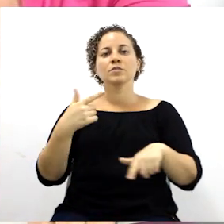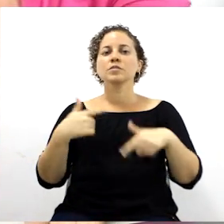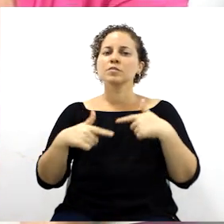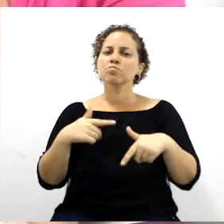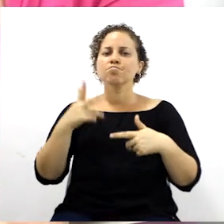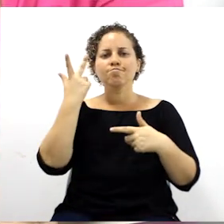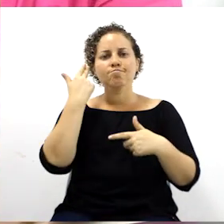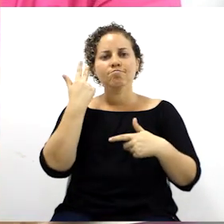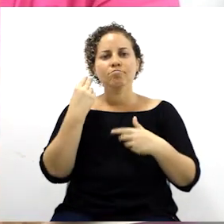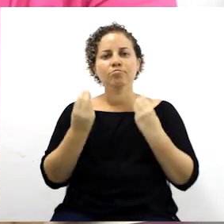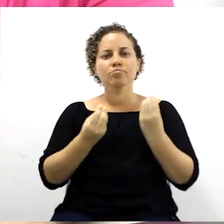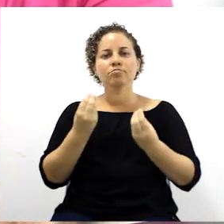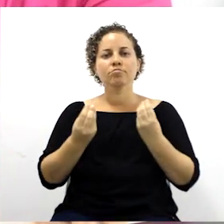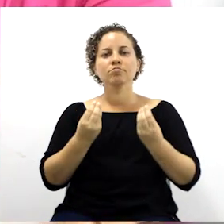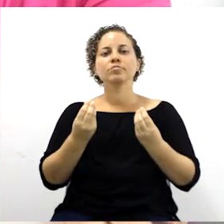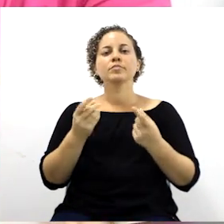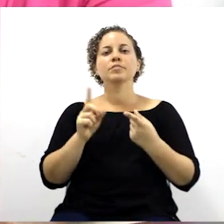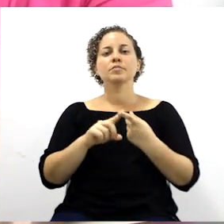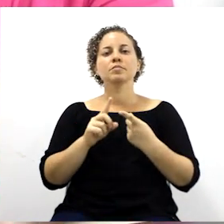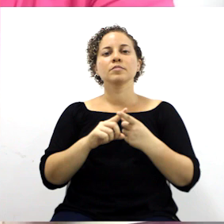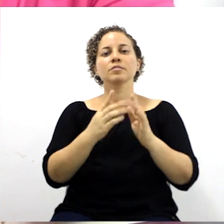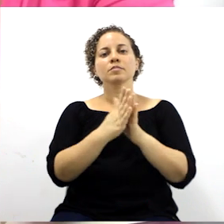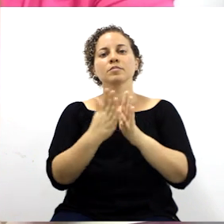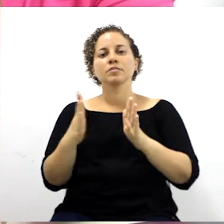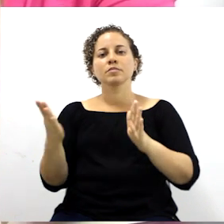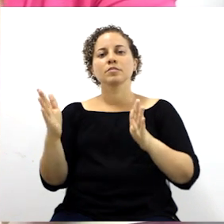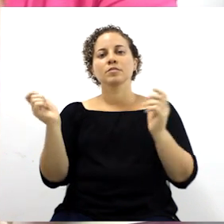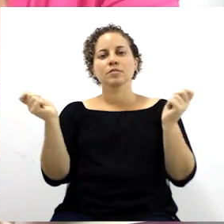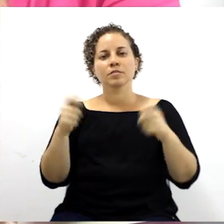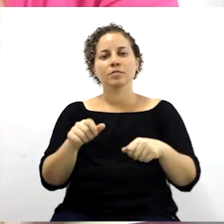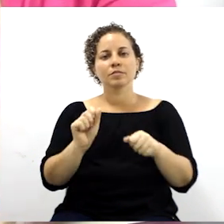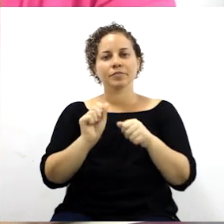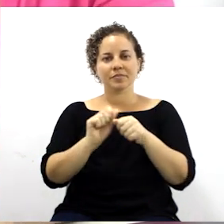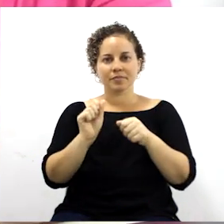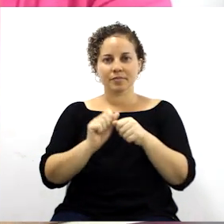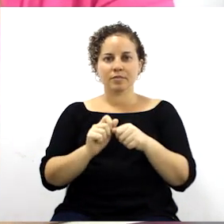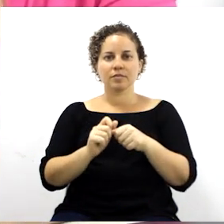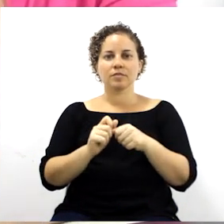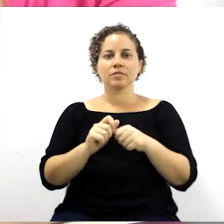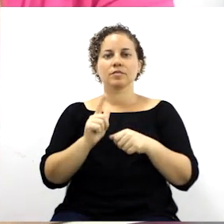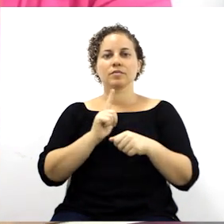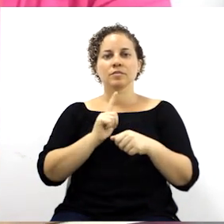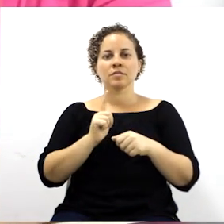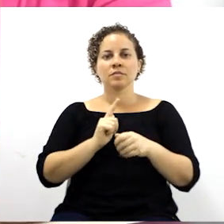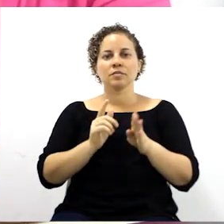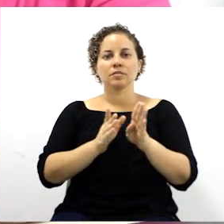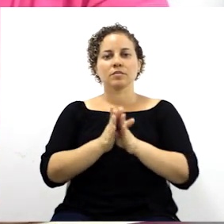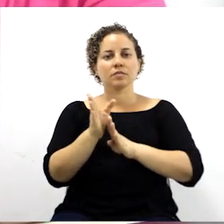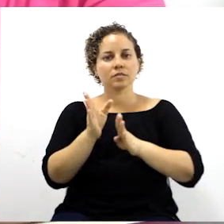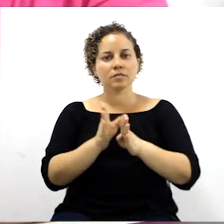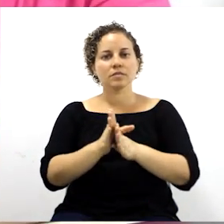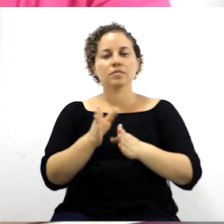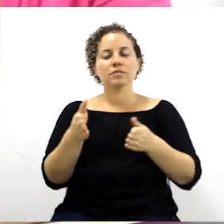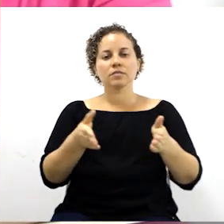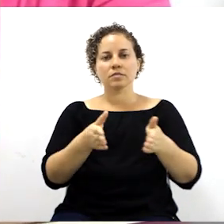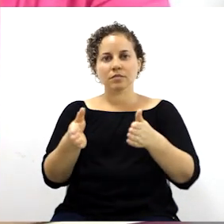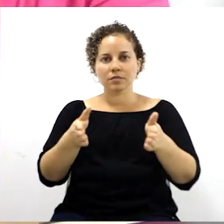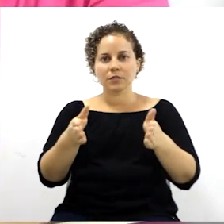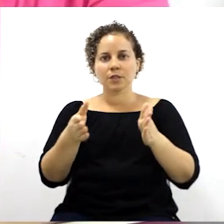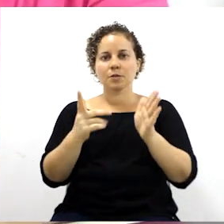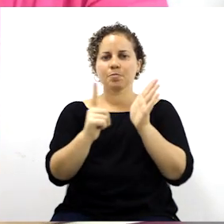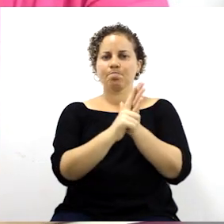são comuns e que as bibliotecas ou unidades podem fazer? Então, por exemplo, elas podem criar o que nós chamamos de